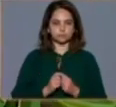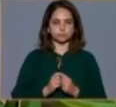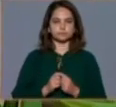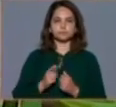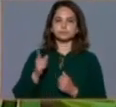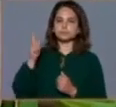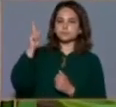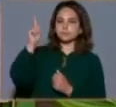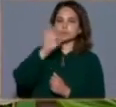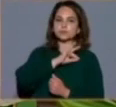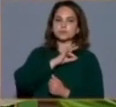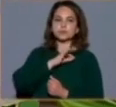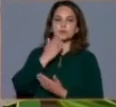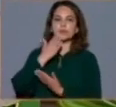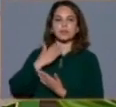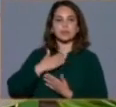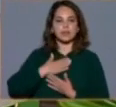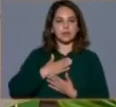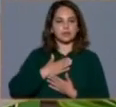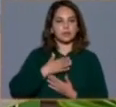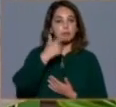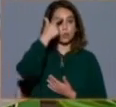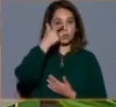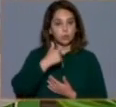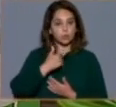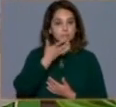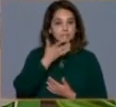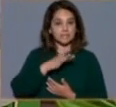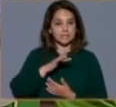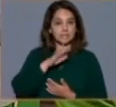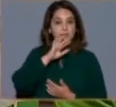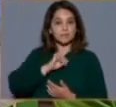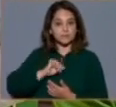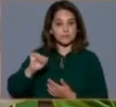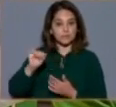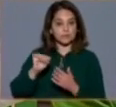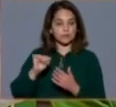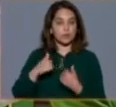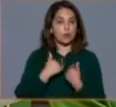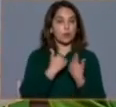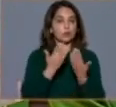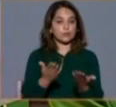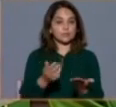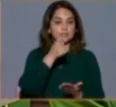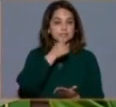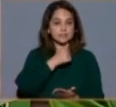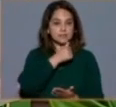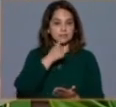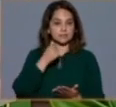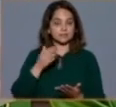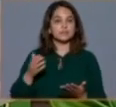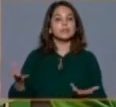Concedei-nos, Senhor, que o corpo e o sangue do vosso Filho, oferecidos em sacrifício e recebidos em